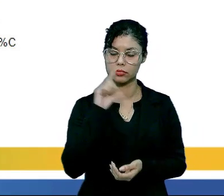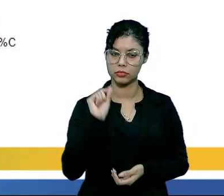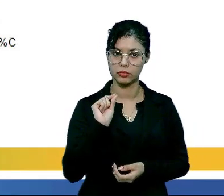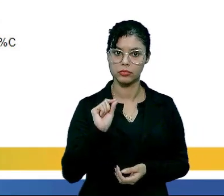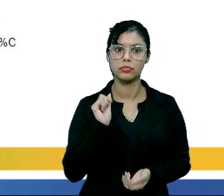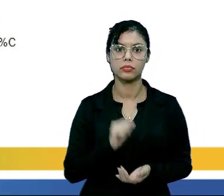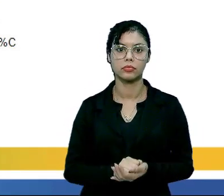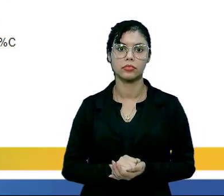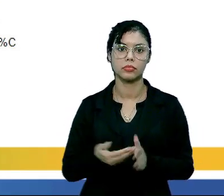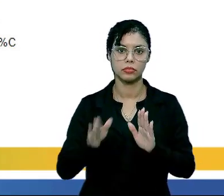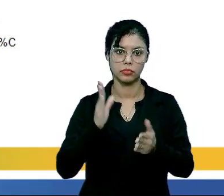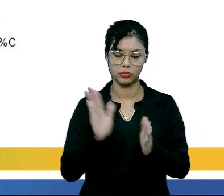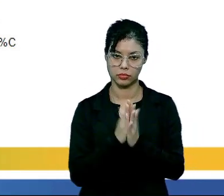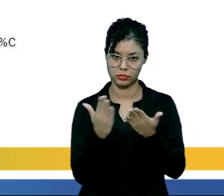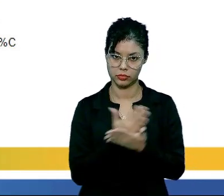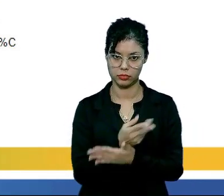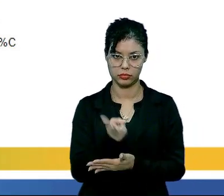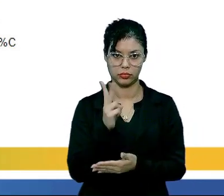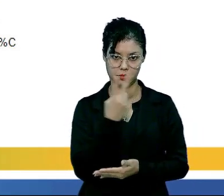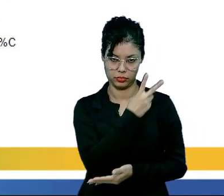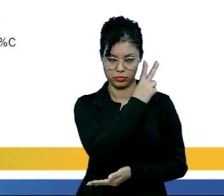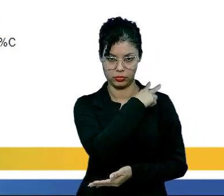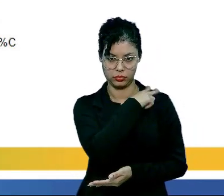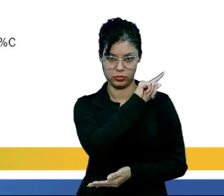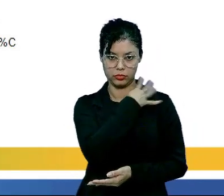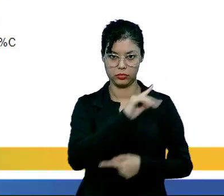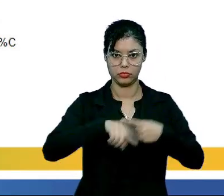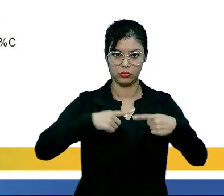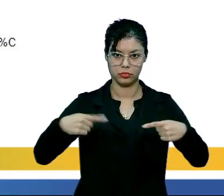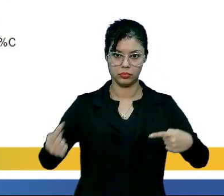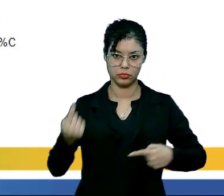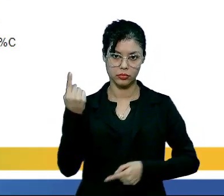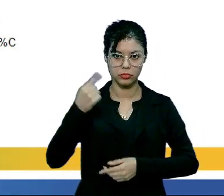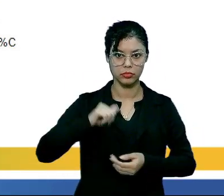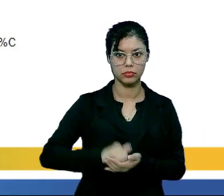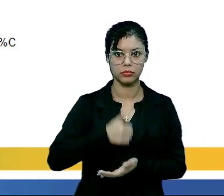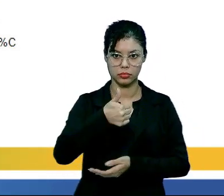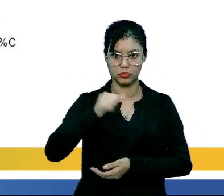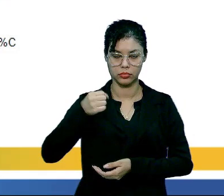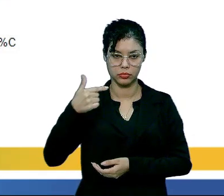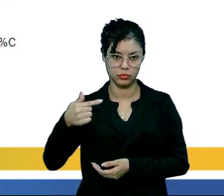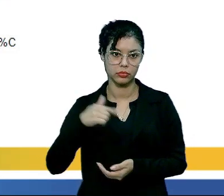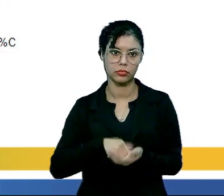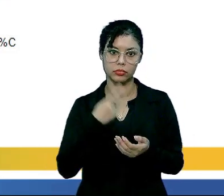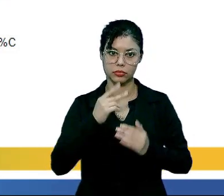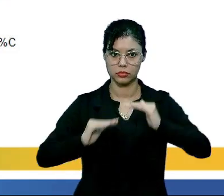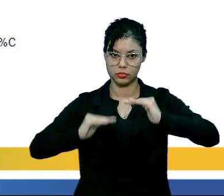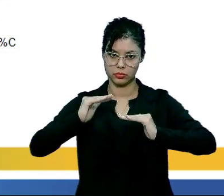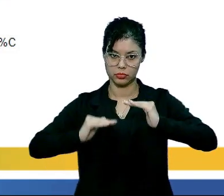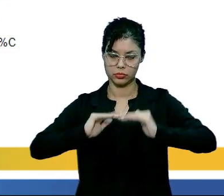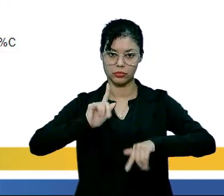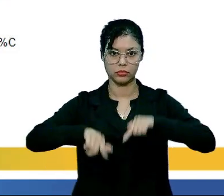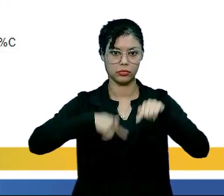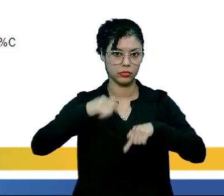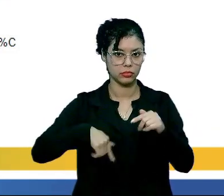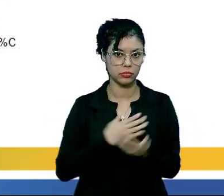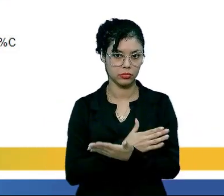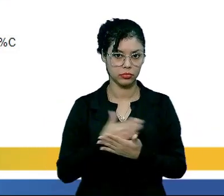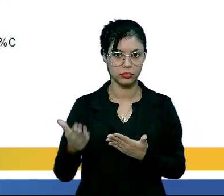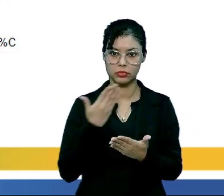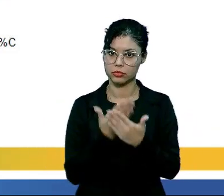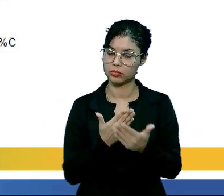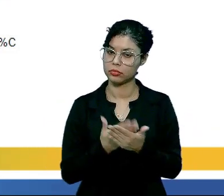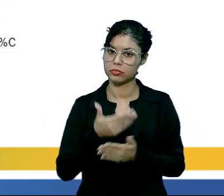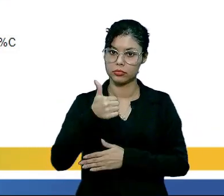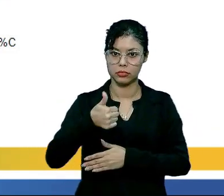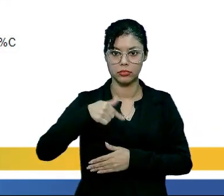questão ela está lá no livro 2, é a questão número 1, que está na página 187. A questão diz o seguinte, ó. O equilíbrio